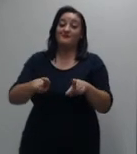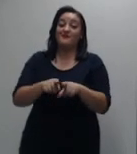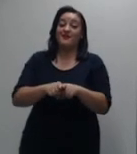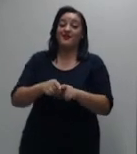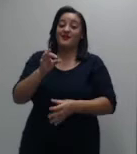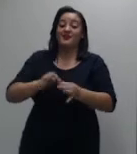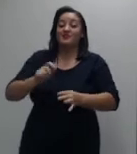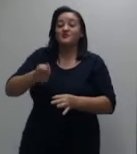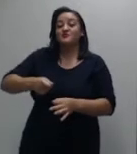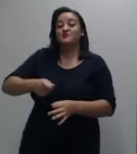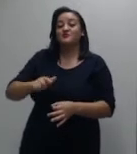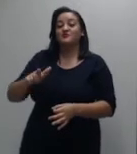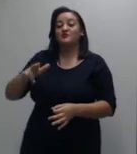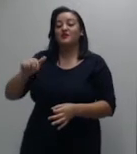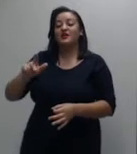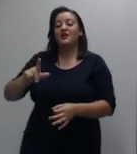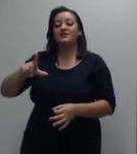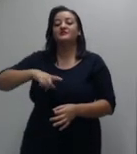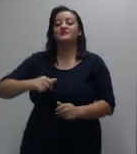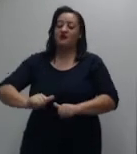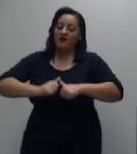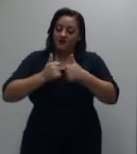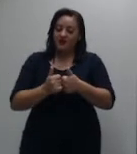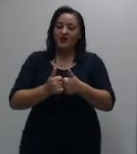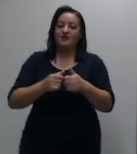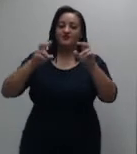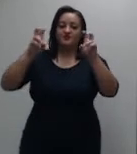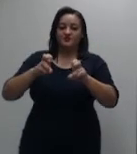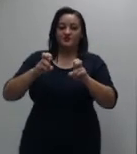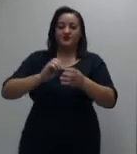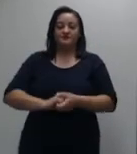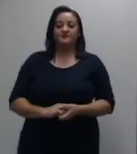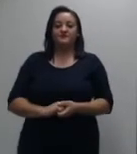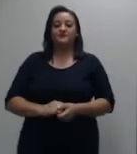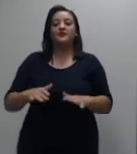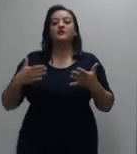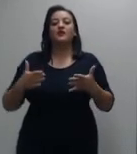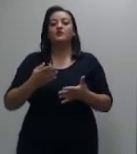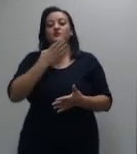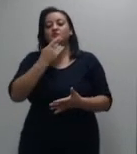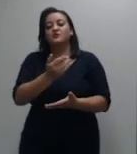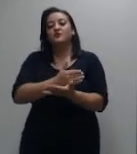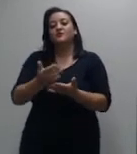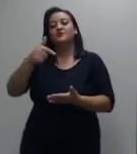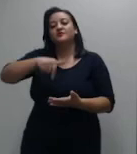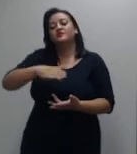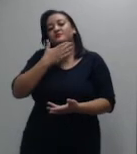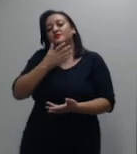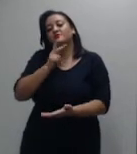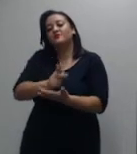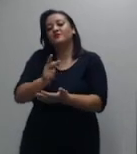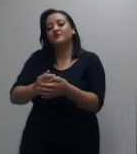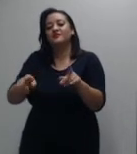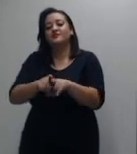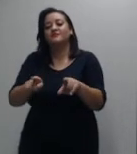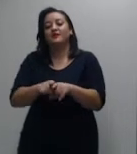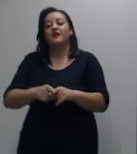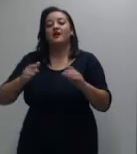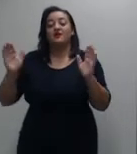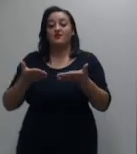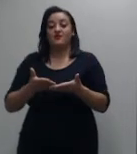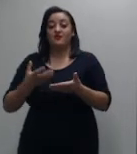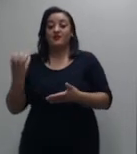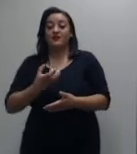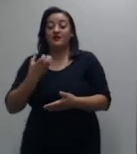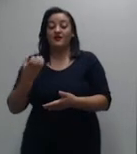seja restaurante pessoal da petição inicial de fazer seguindo o ora requerente pretende